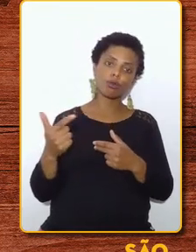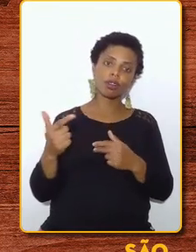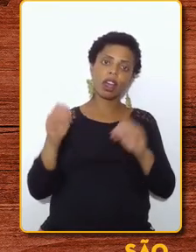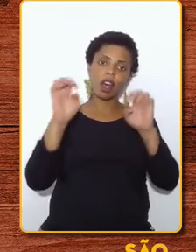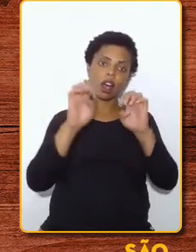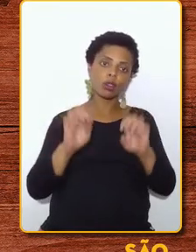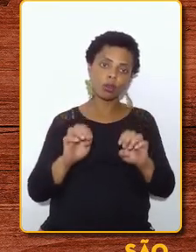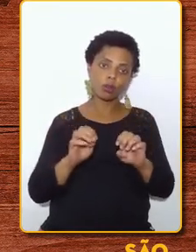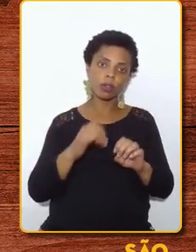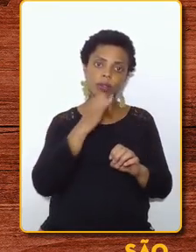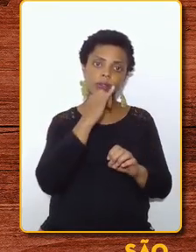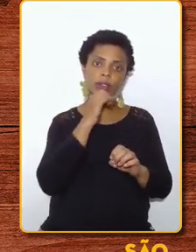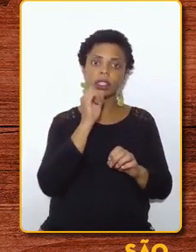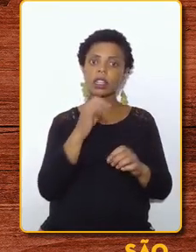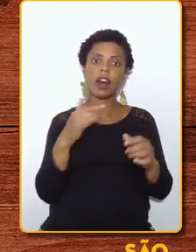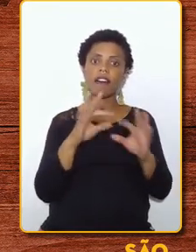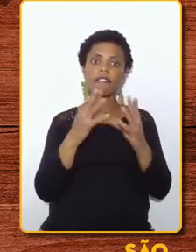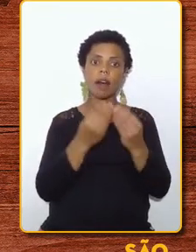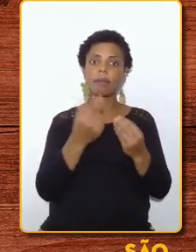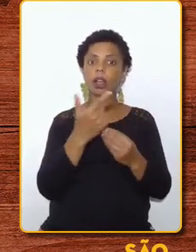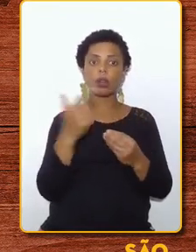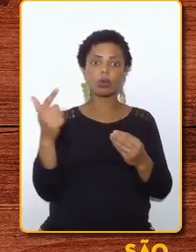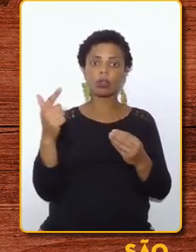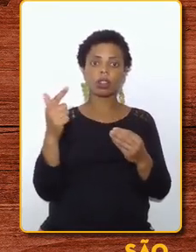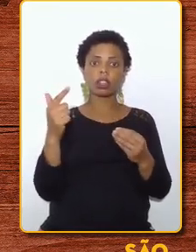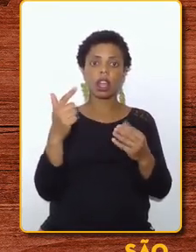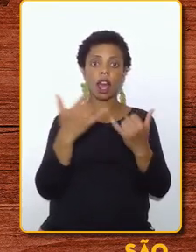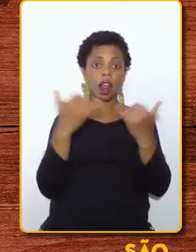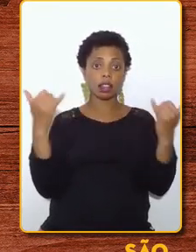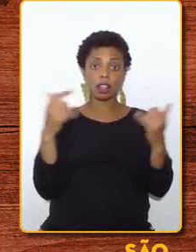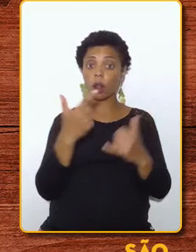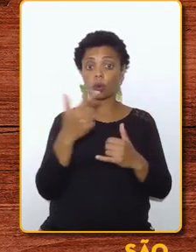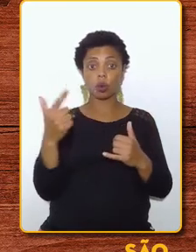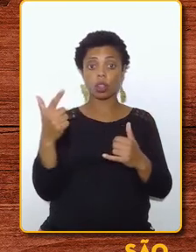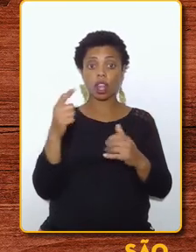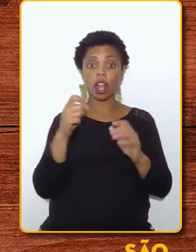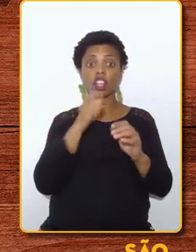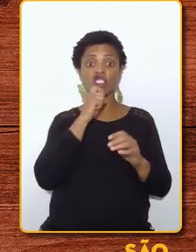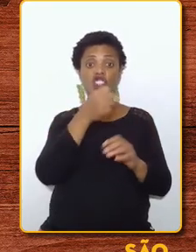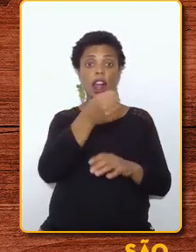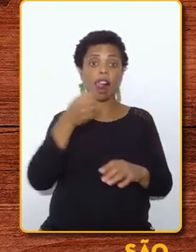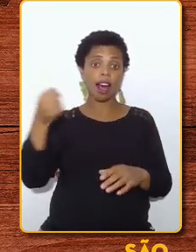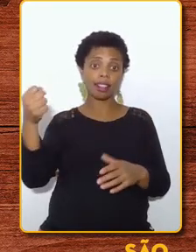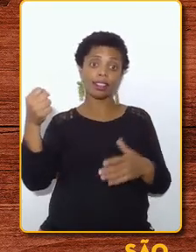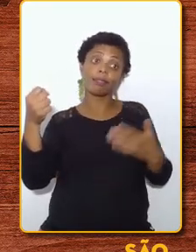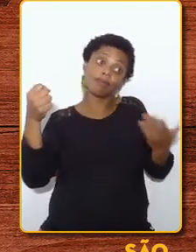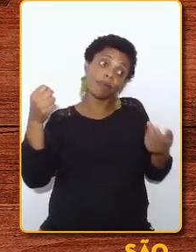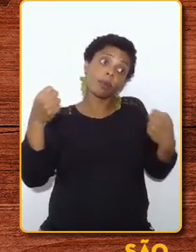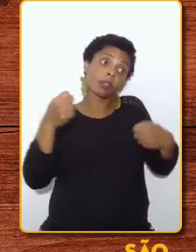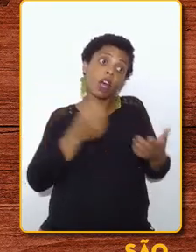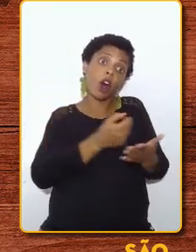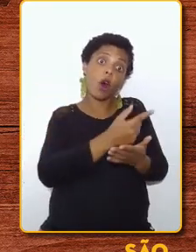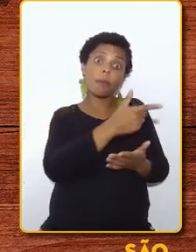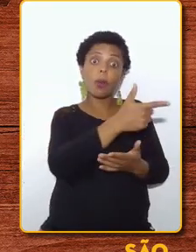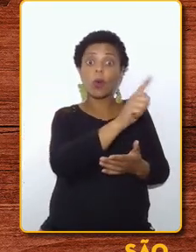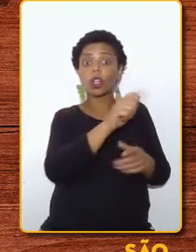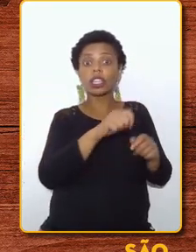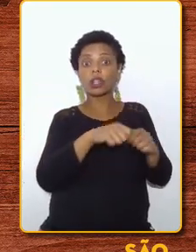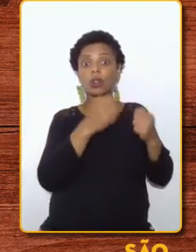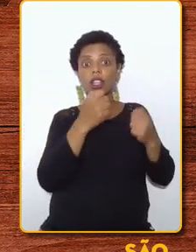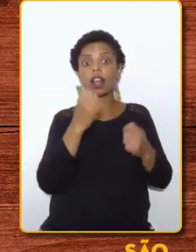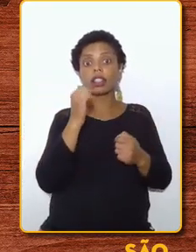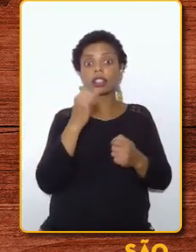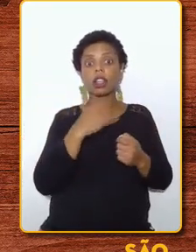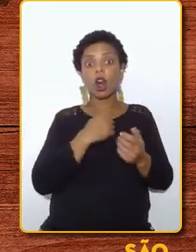tem eletricidade, não tem geladeira, né? O ultraprocessado é uma solução, né? Eu comprar um pacote que